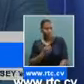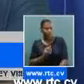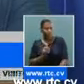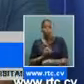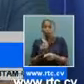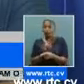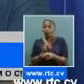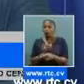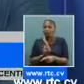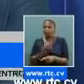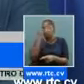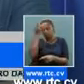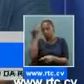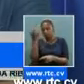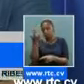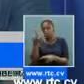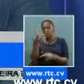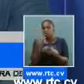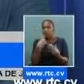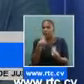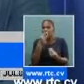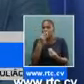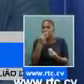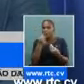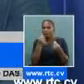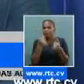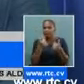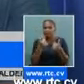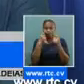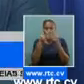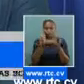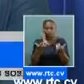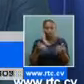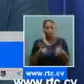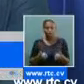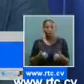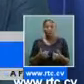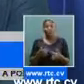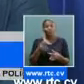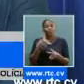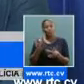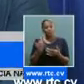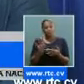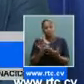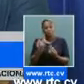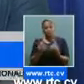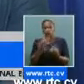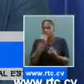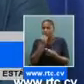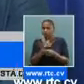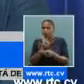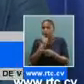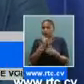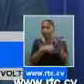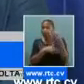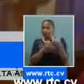algo que seja simples com muito sabor bem apresentado então pensei em 2 prática dá para levar a